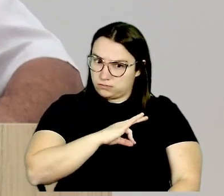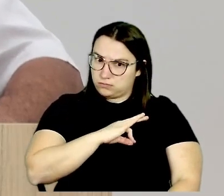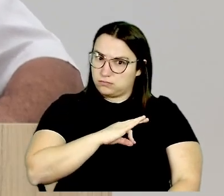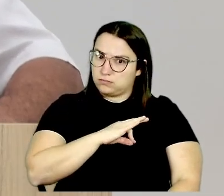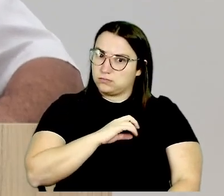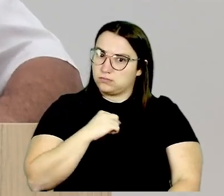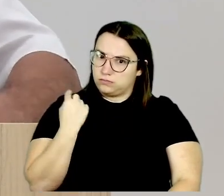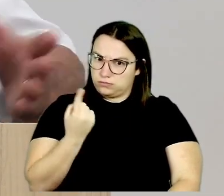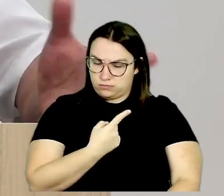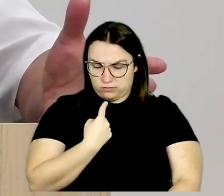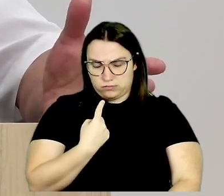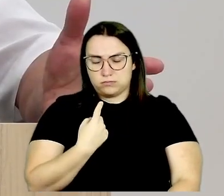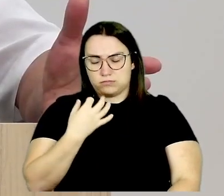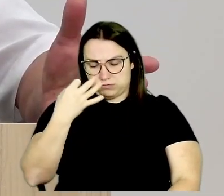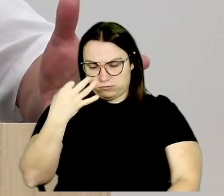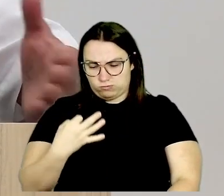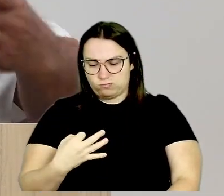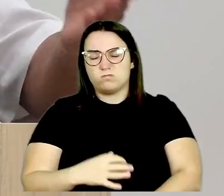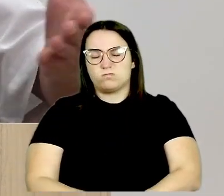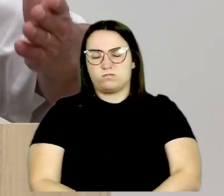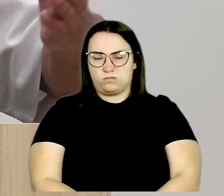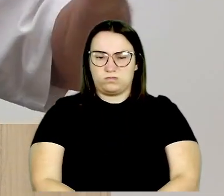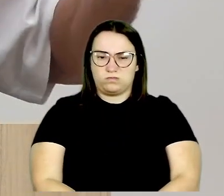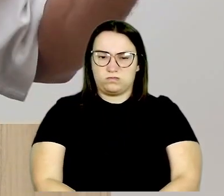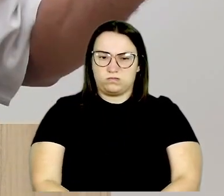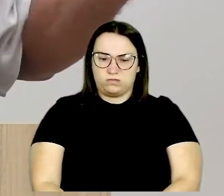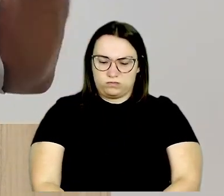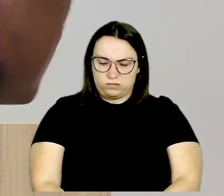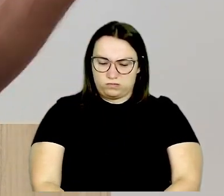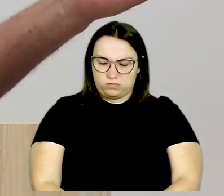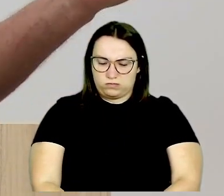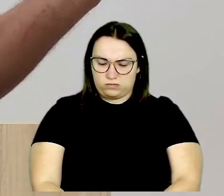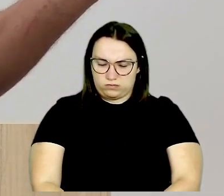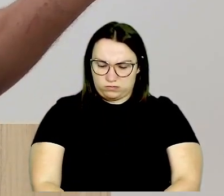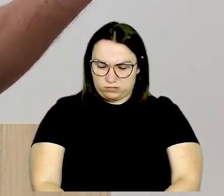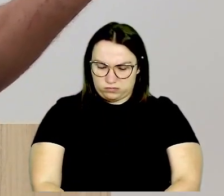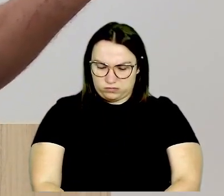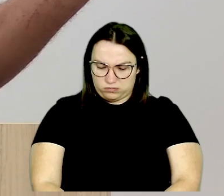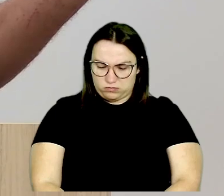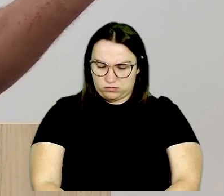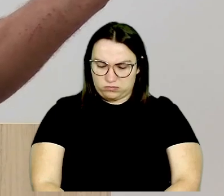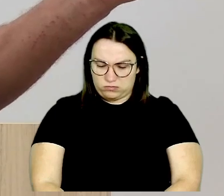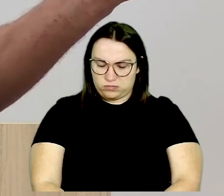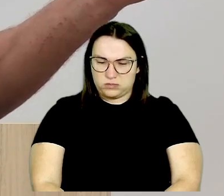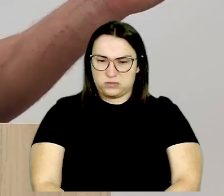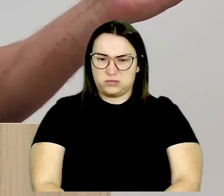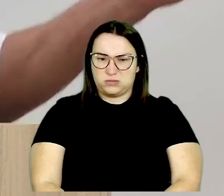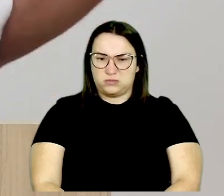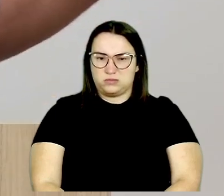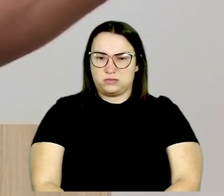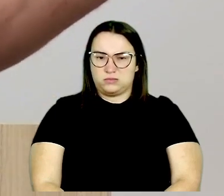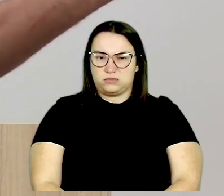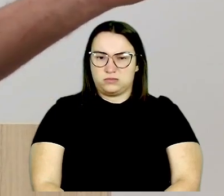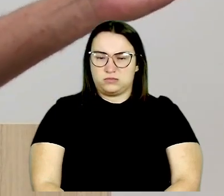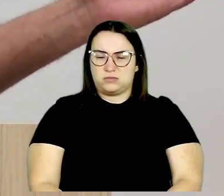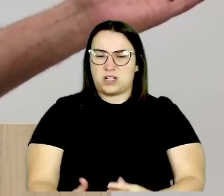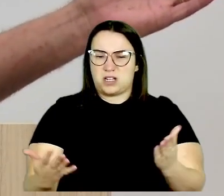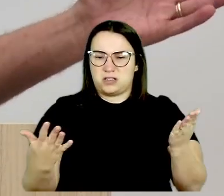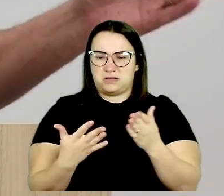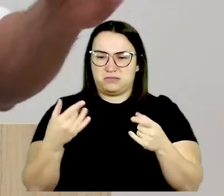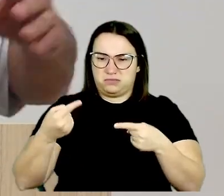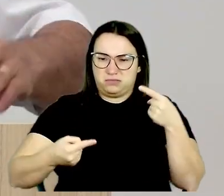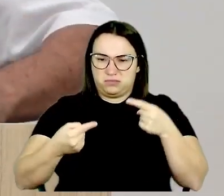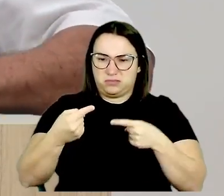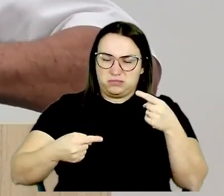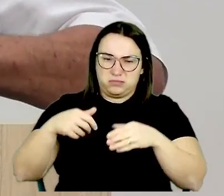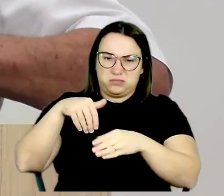negar. Agora, não vamos chegar nessa fase de concorrência